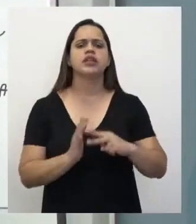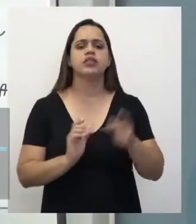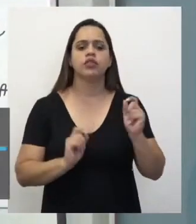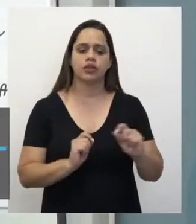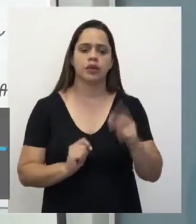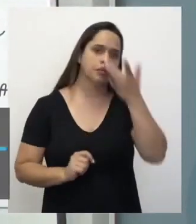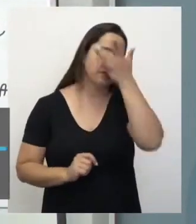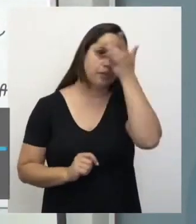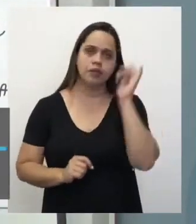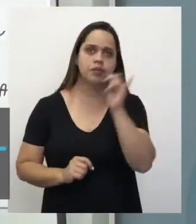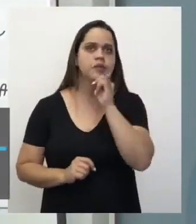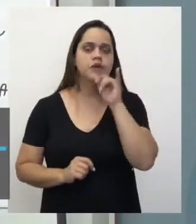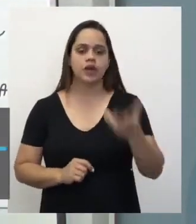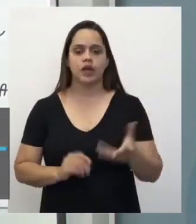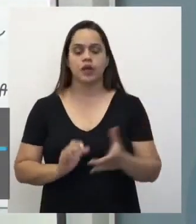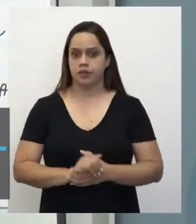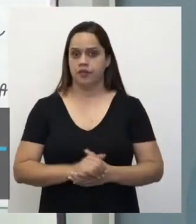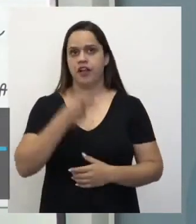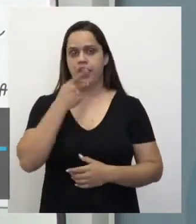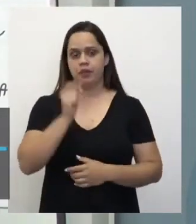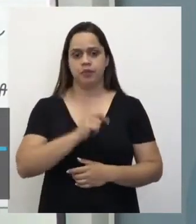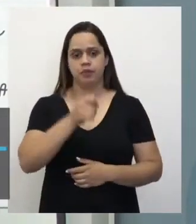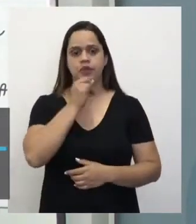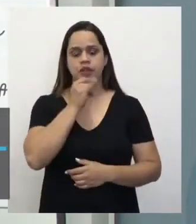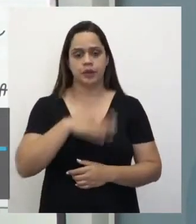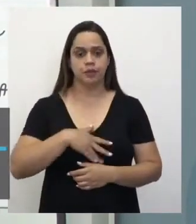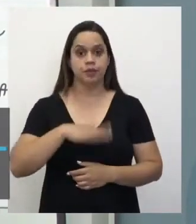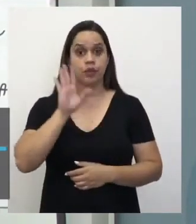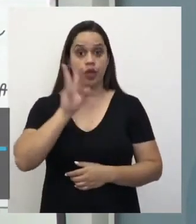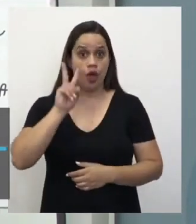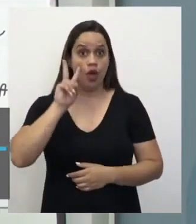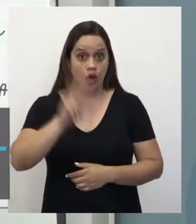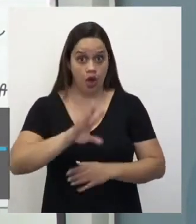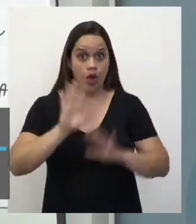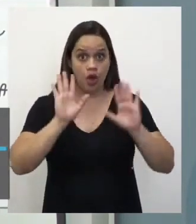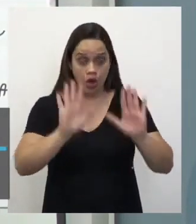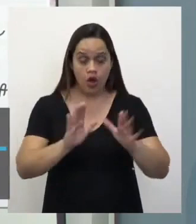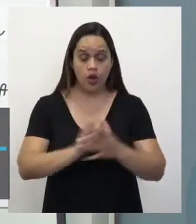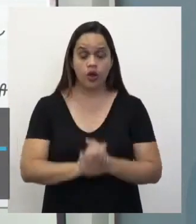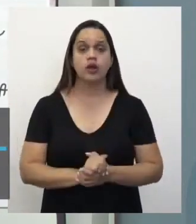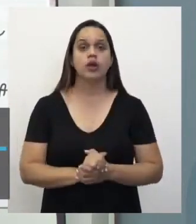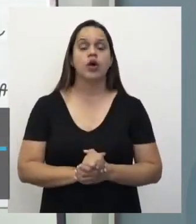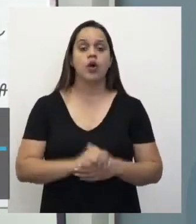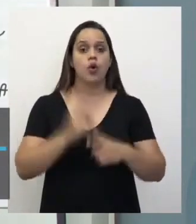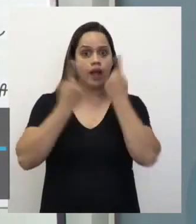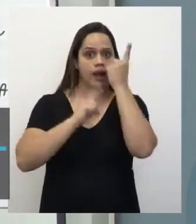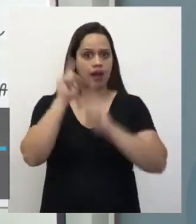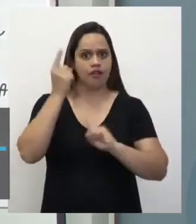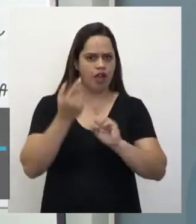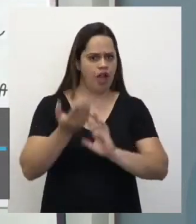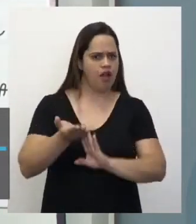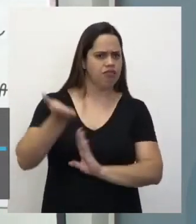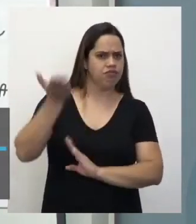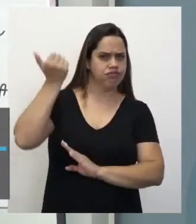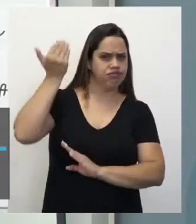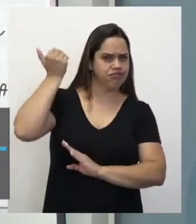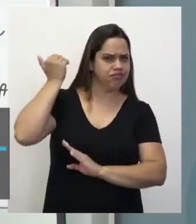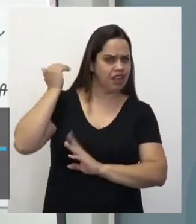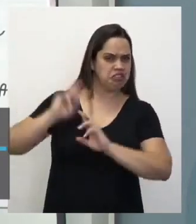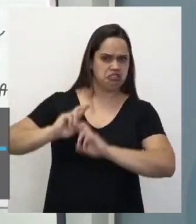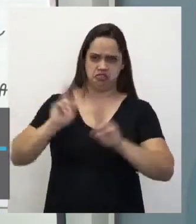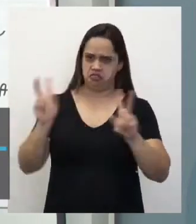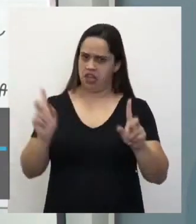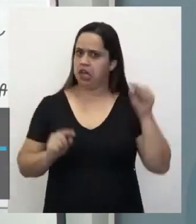da pessoa chegar e falar assim, olha, o carnaval da minha época era de tal maneira, o carnaval de hoje em dia é de outra forma. Por